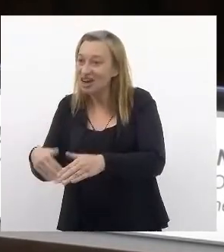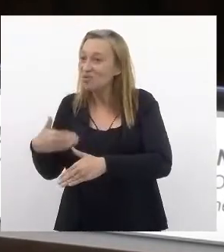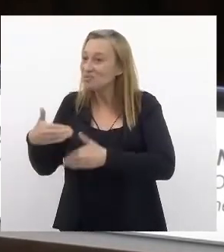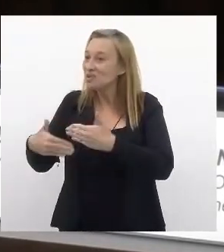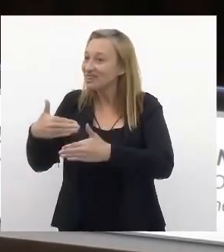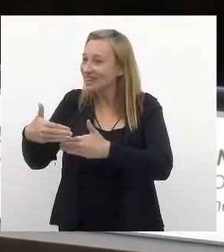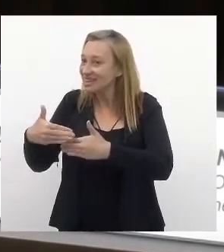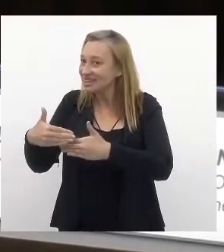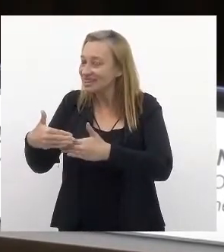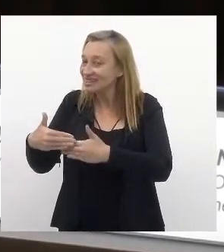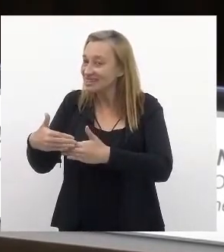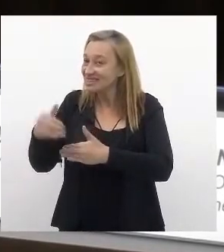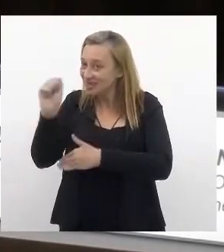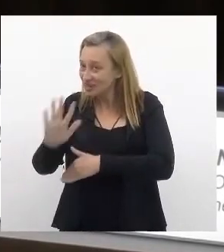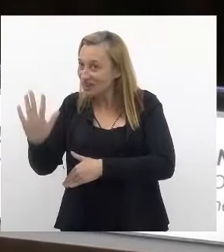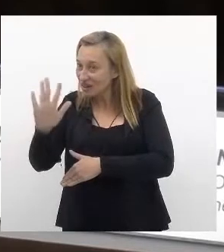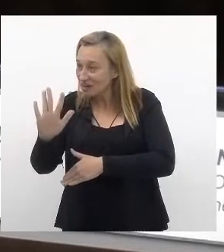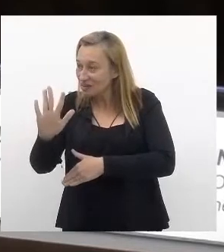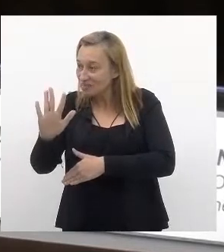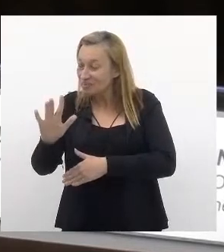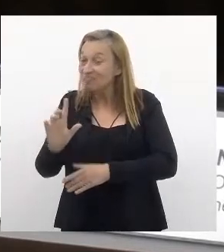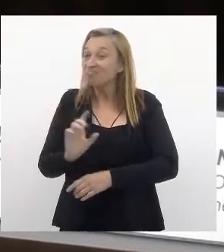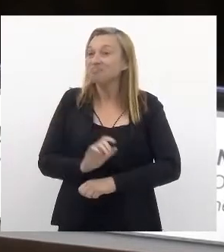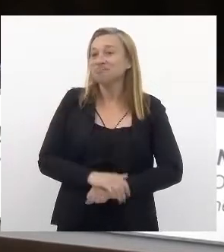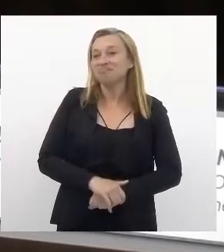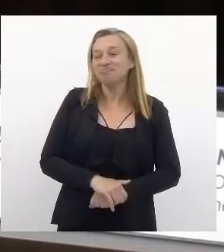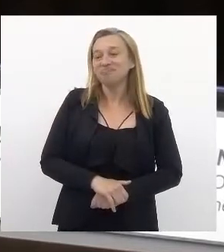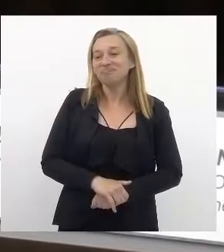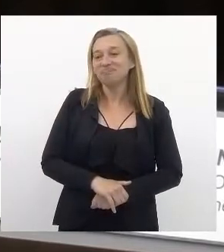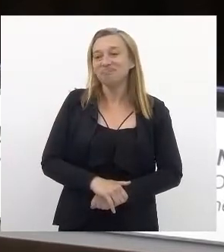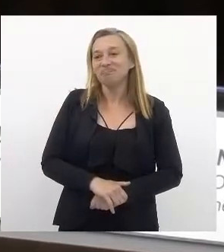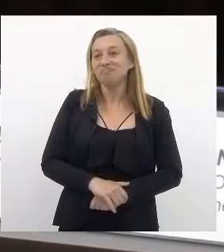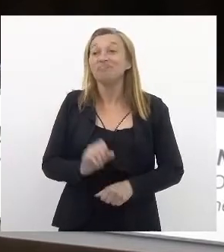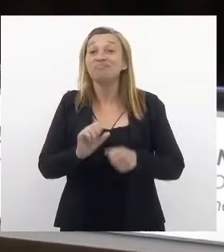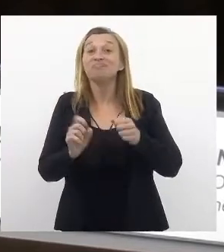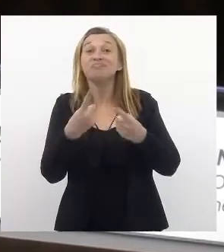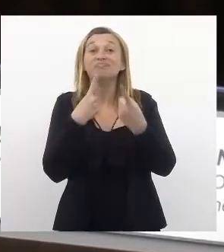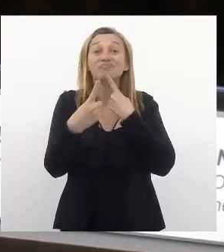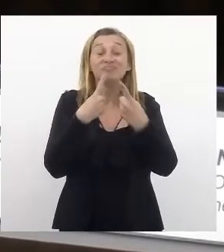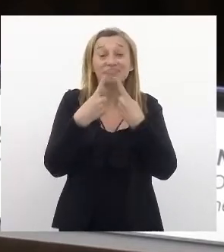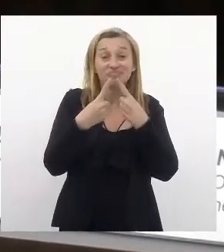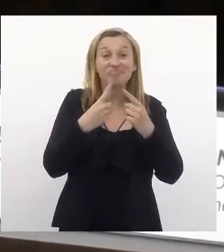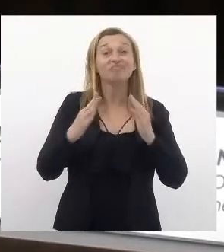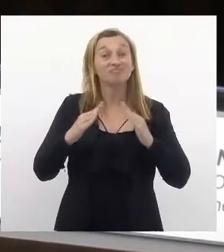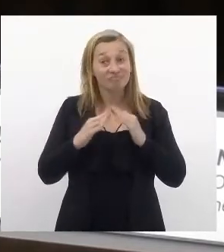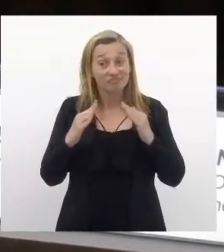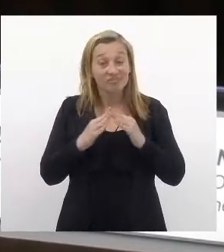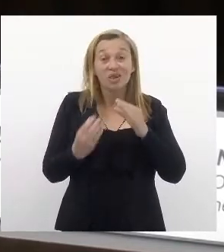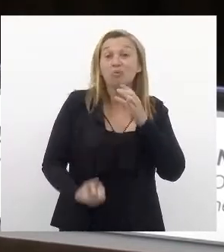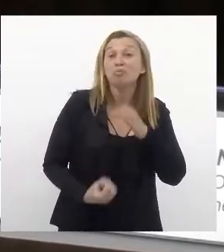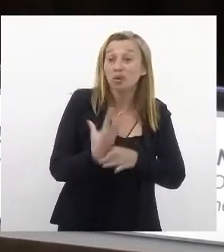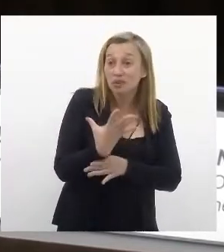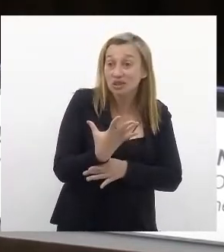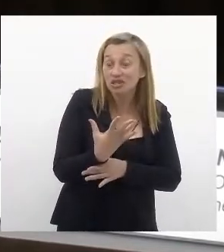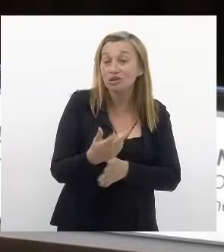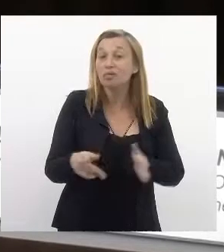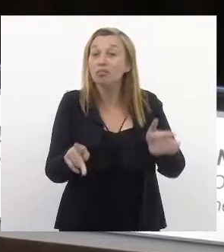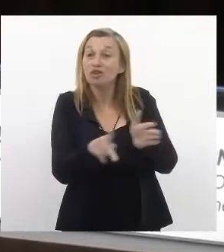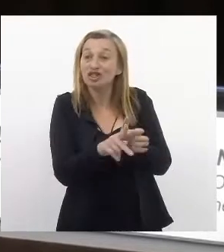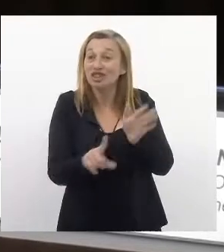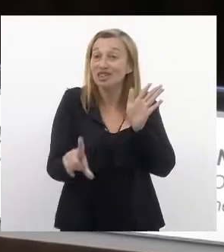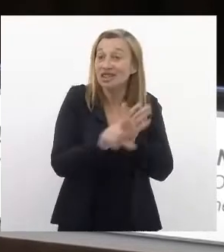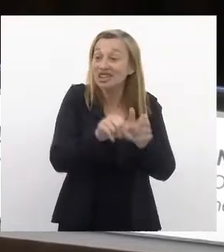processo nacionalmente, que fez a discussão nesta casa, produziu um projeto de lei